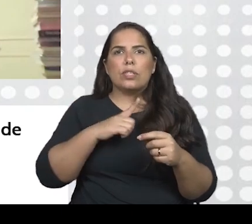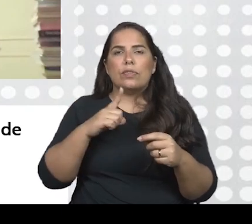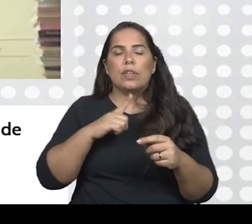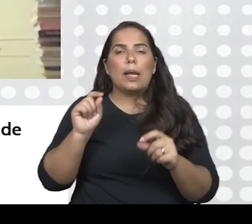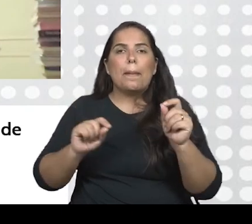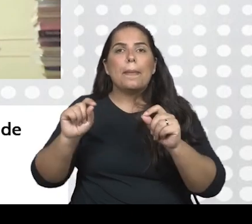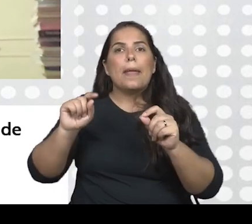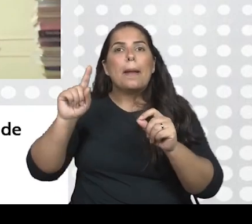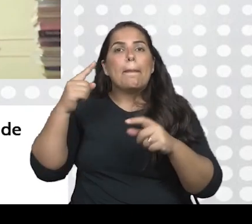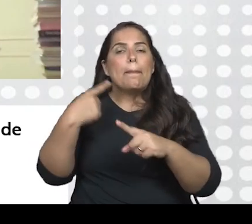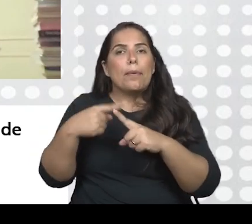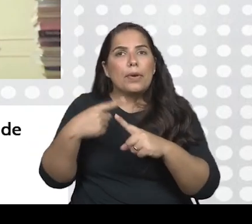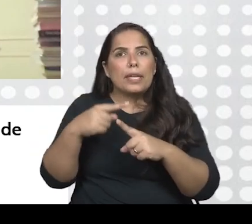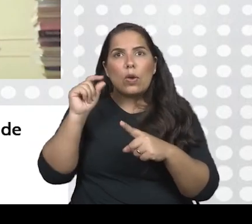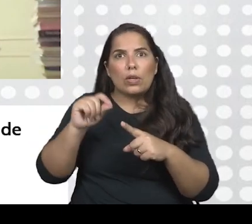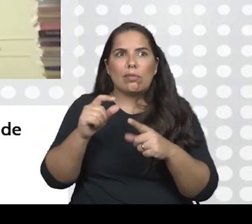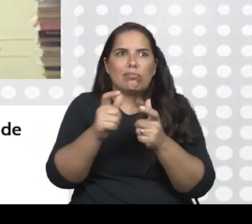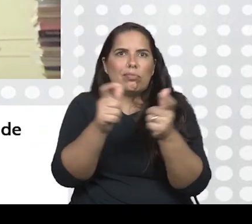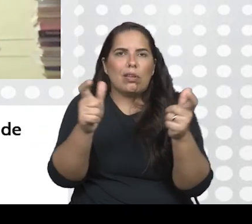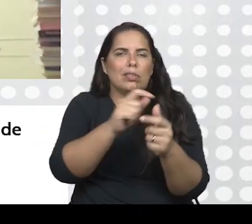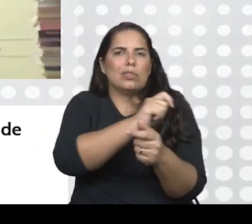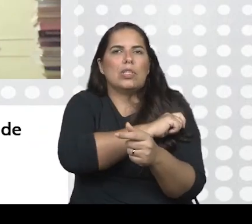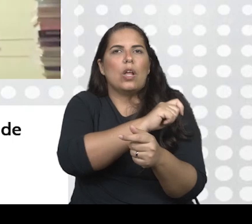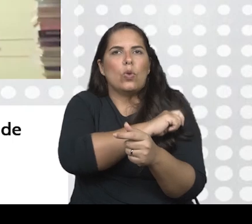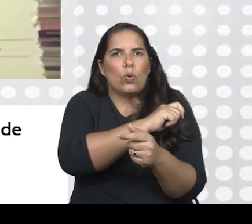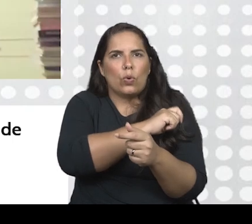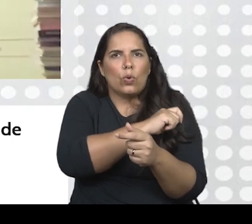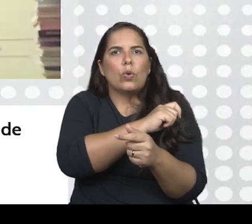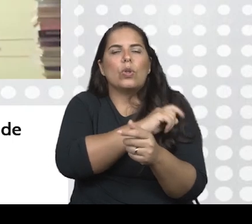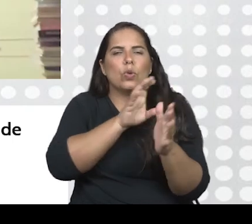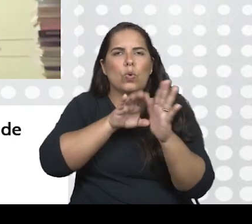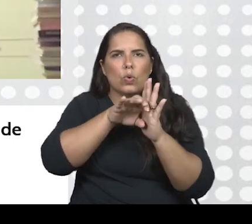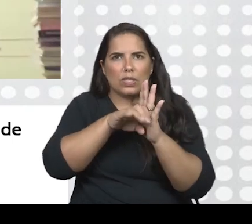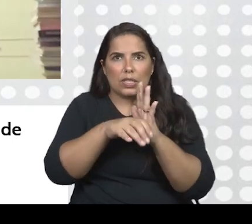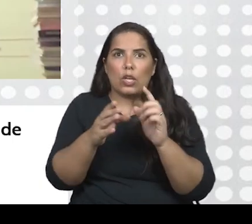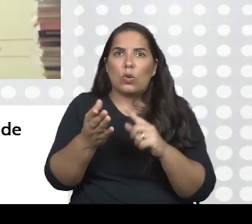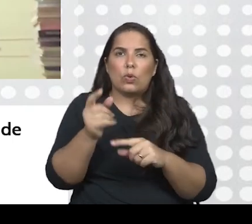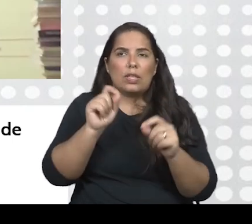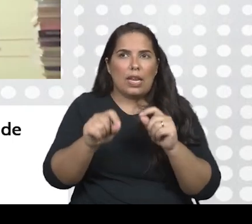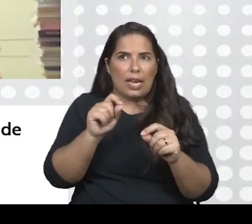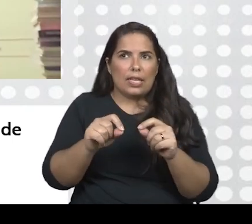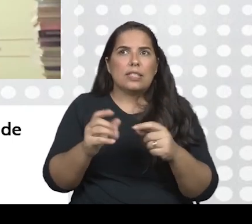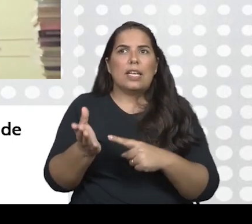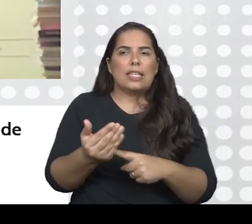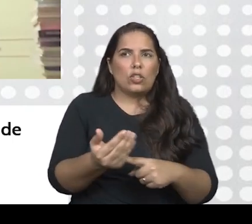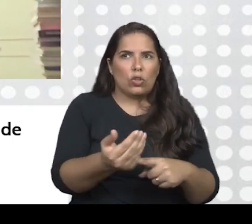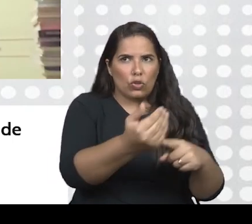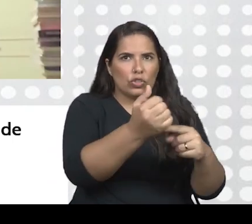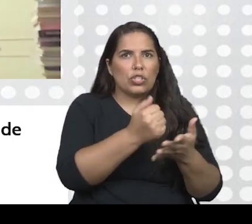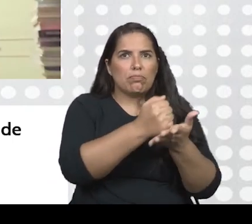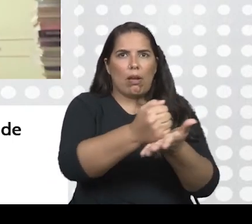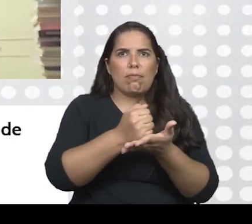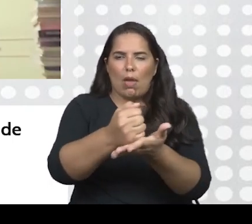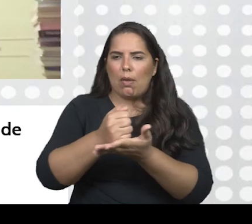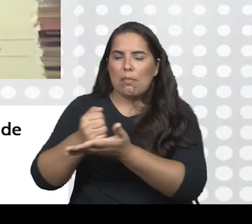aliada, porque para muitos estudantes, e o conceito de tecnologia assistiva também é bastante amplo, a gente